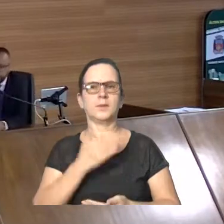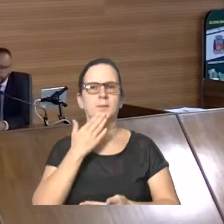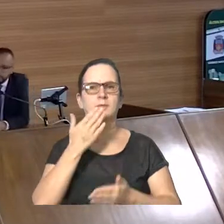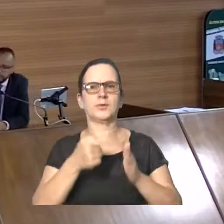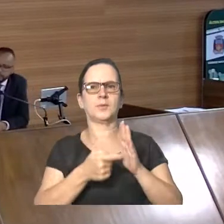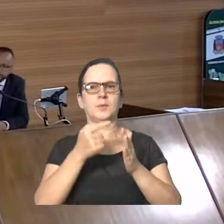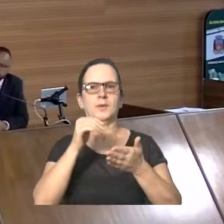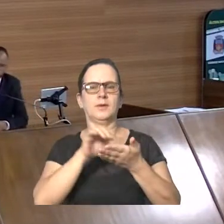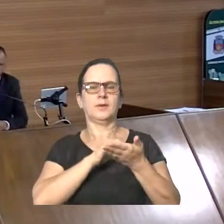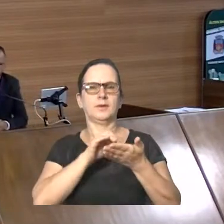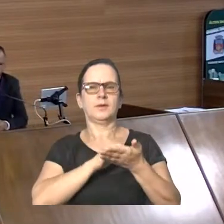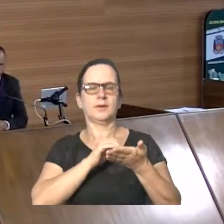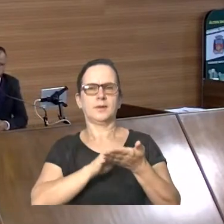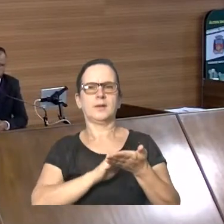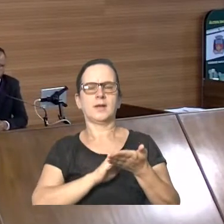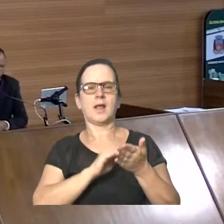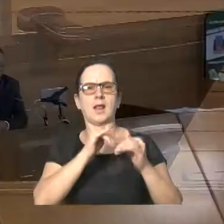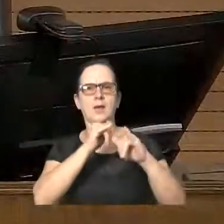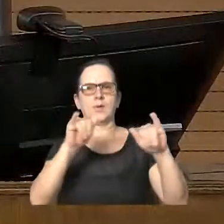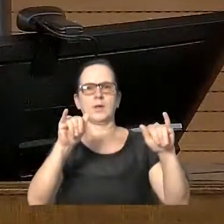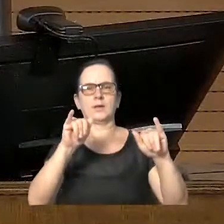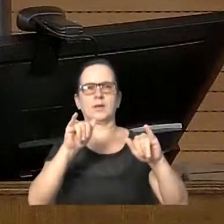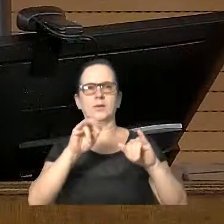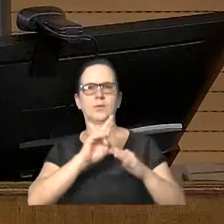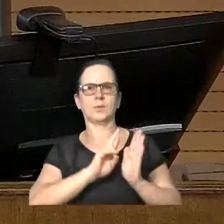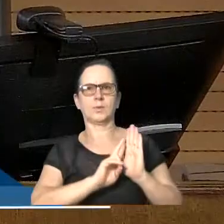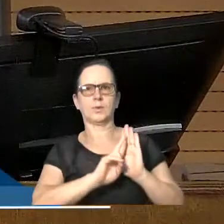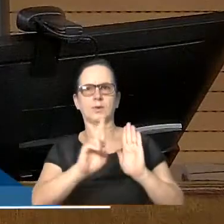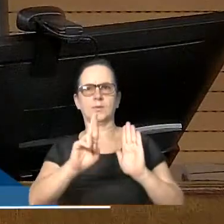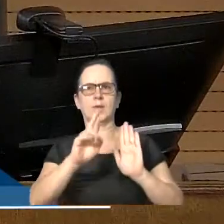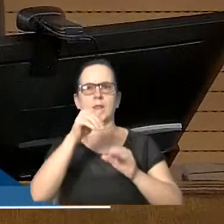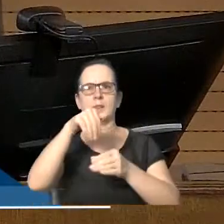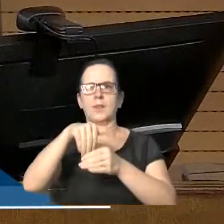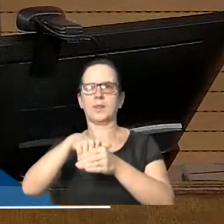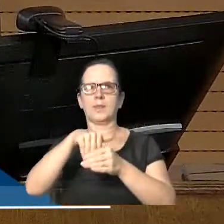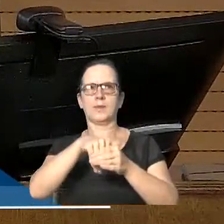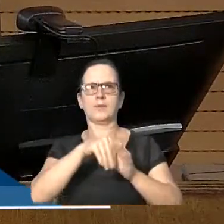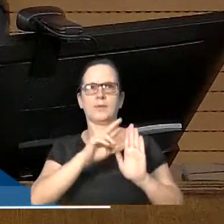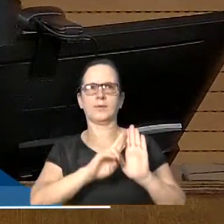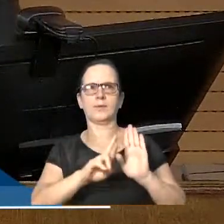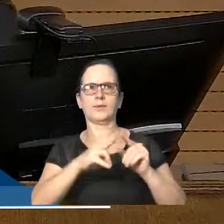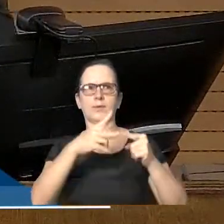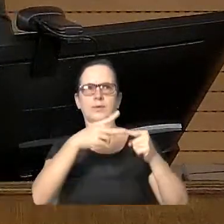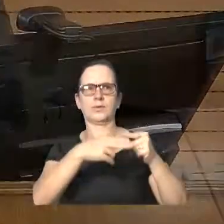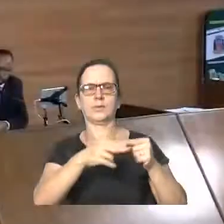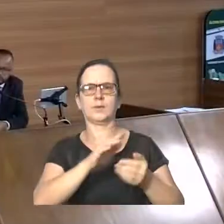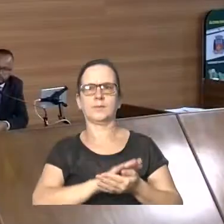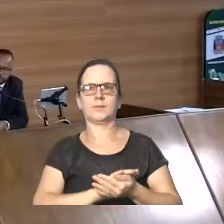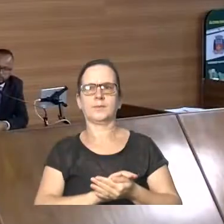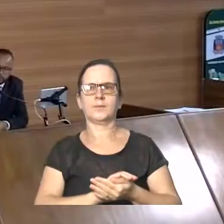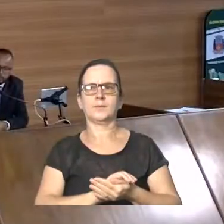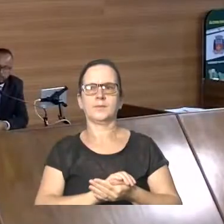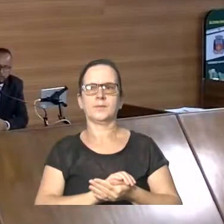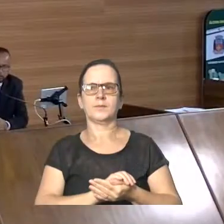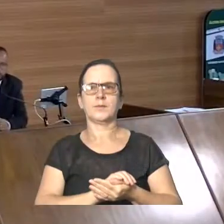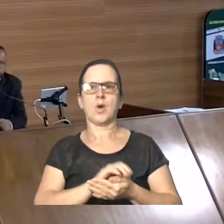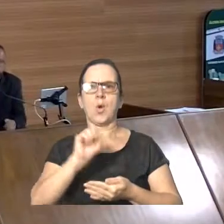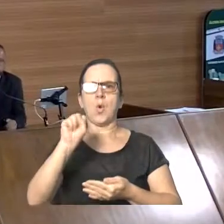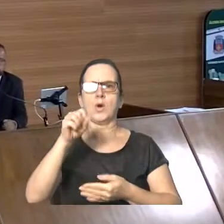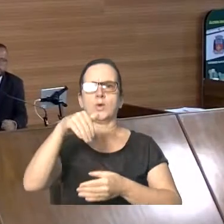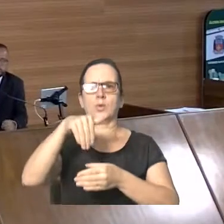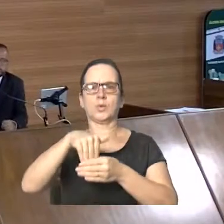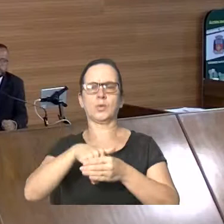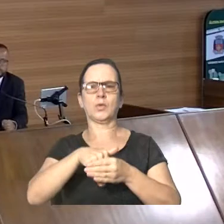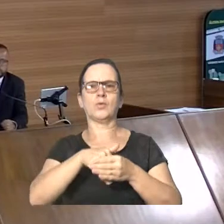Solicito ao senhor primeiro secretário que proclame o resultado da votação do veto parcial. 8 votos